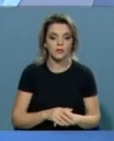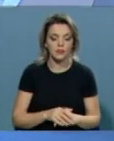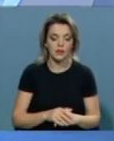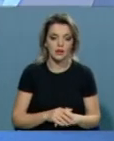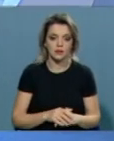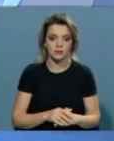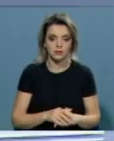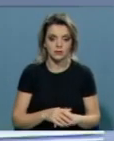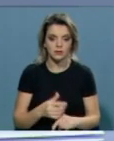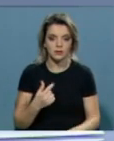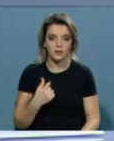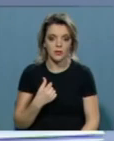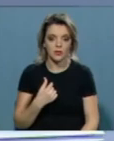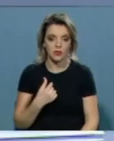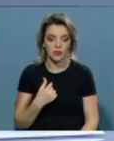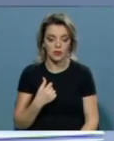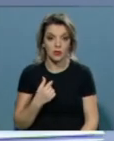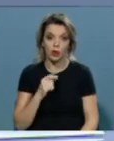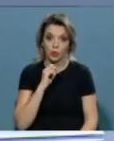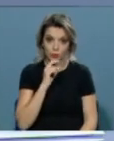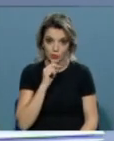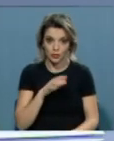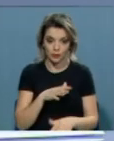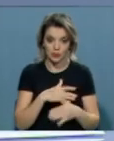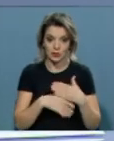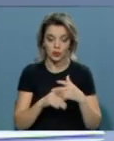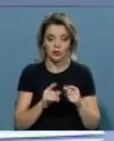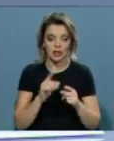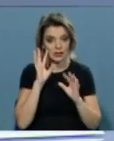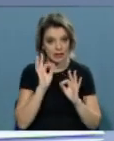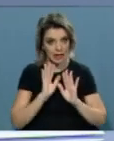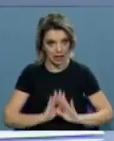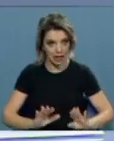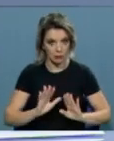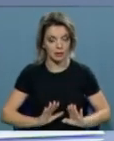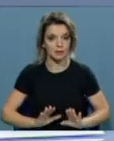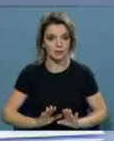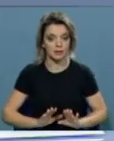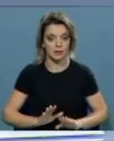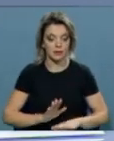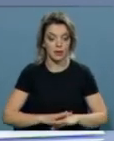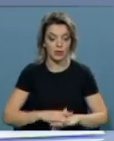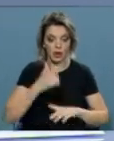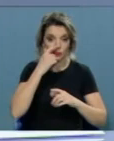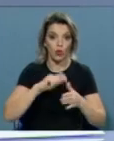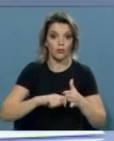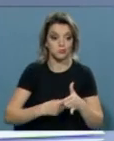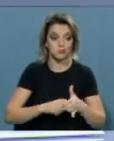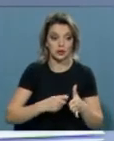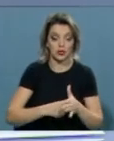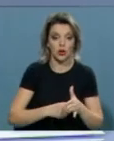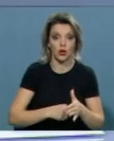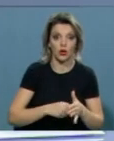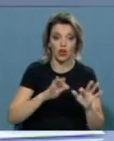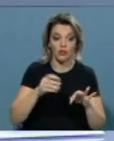surge esticar dias no que podem fazer é a projeto ter calma porque sempre que eu estou com pressão o dia o